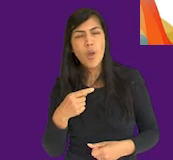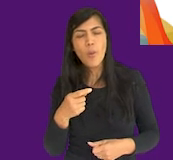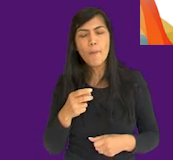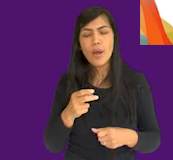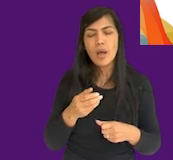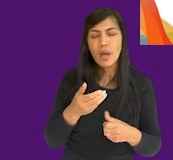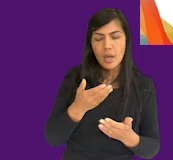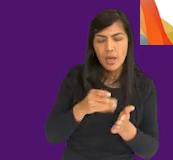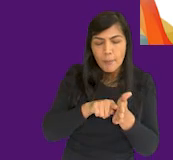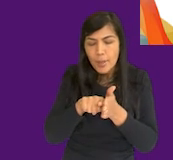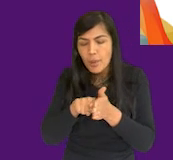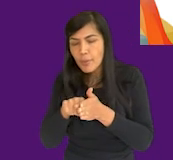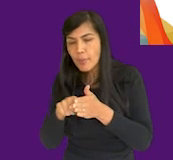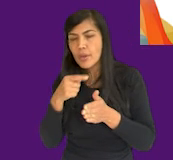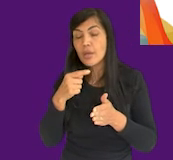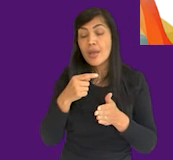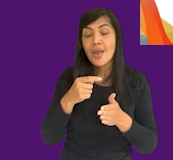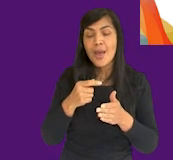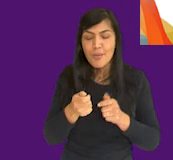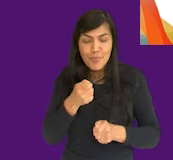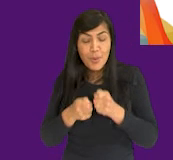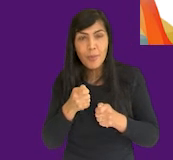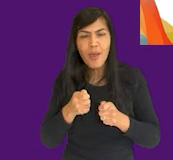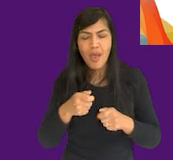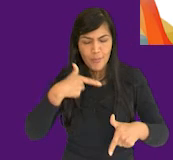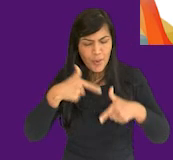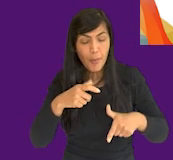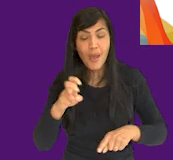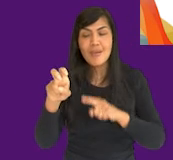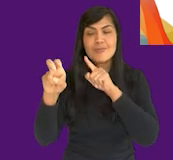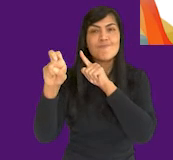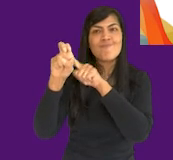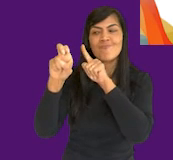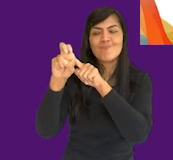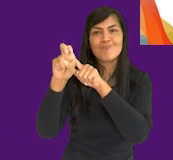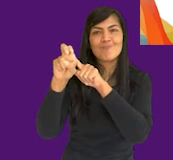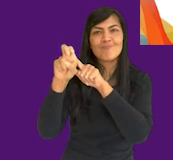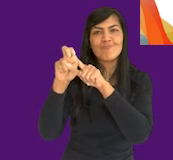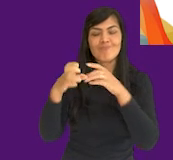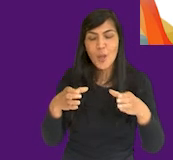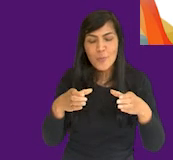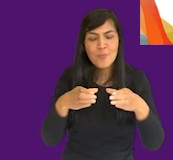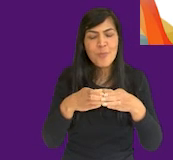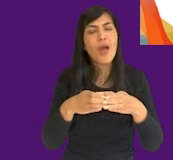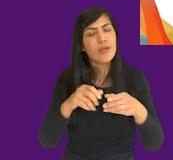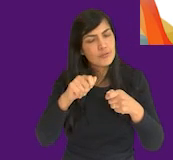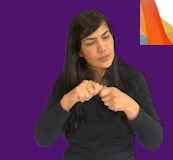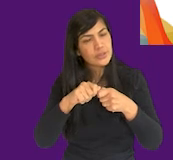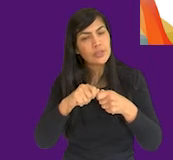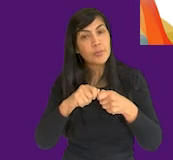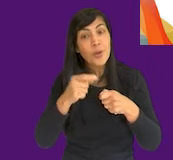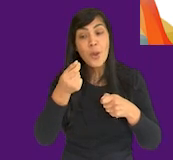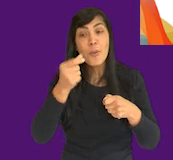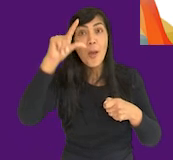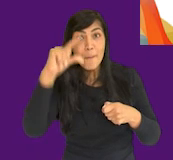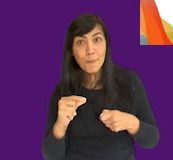uma consultoria disruptiva porque trabalhamos com 5 tipos de André eu bebi ontem e fazemos também